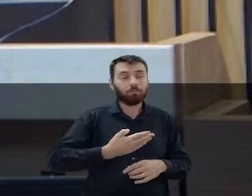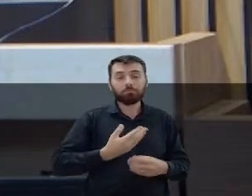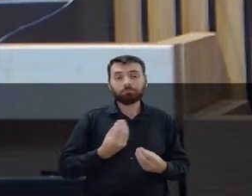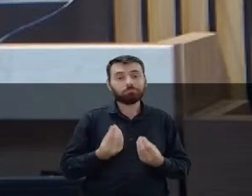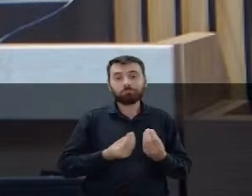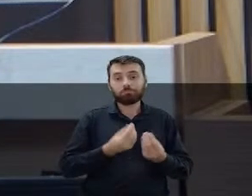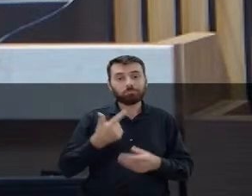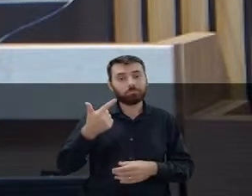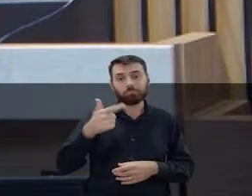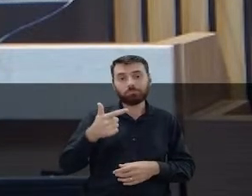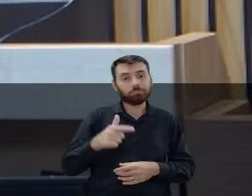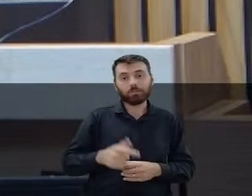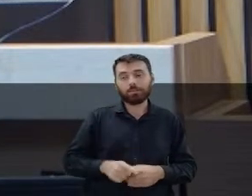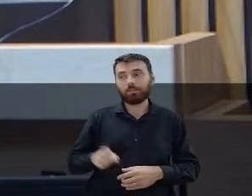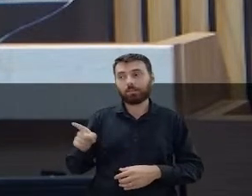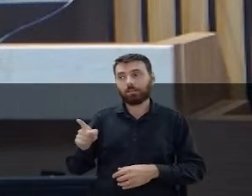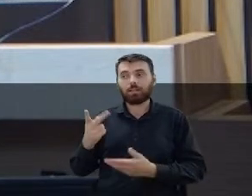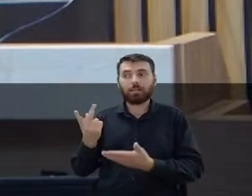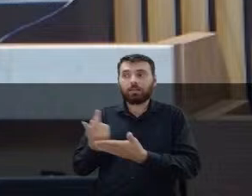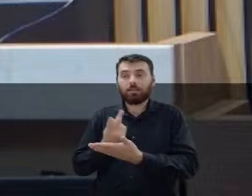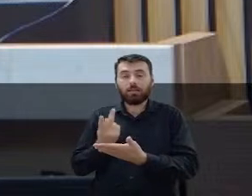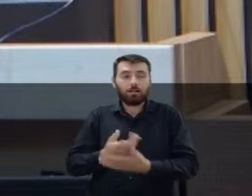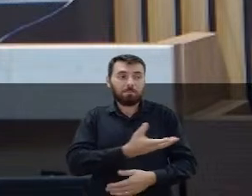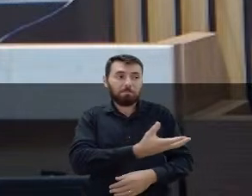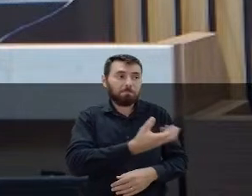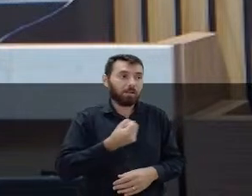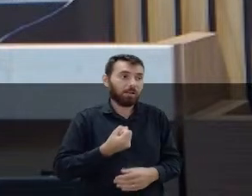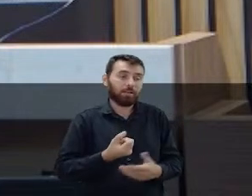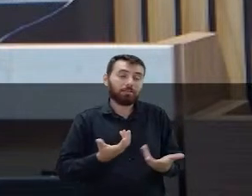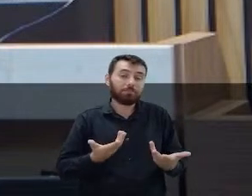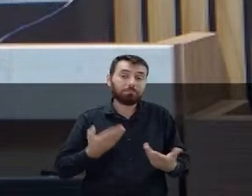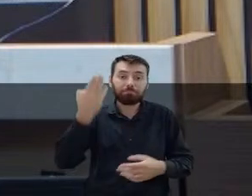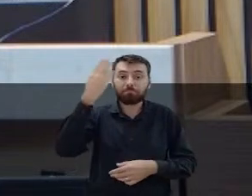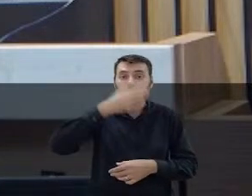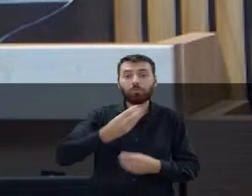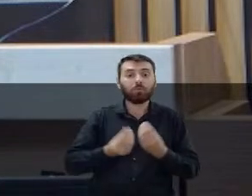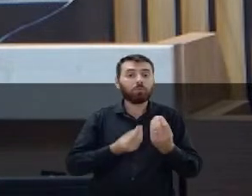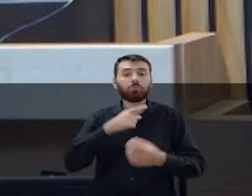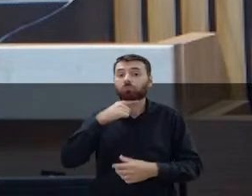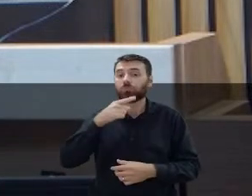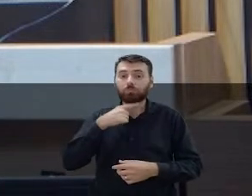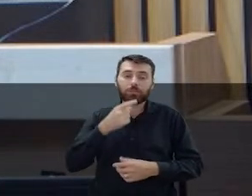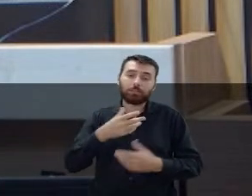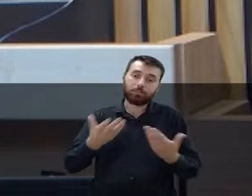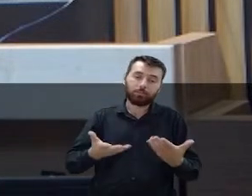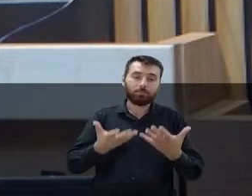ilicitude das movimentações. Eu nego o provimento. Nessa linha,